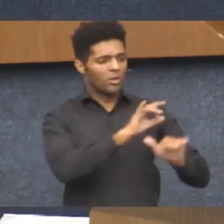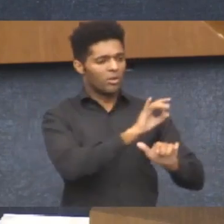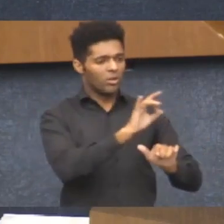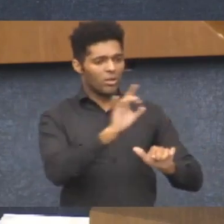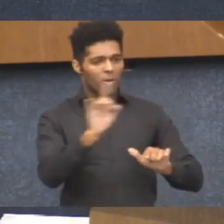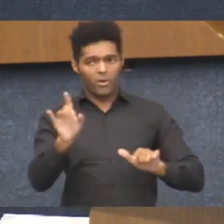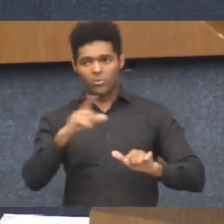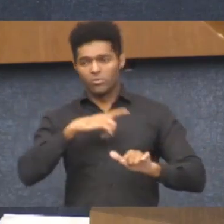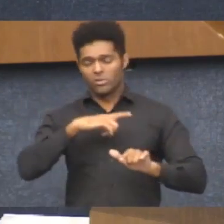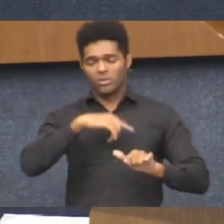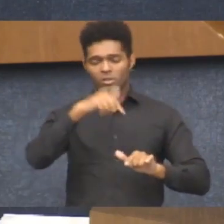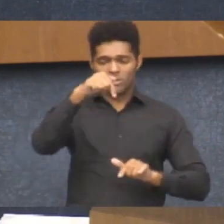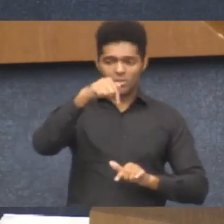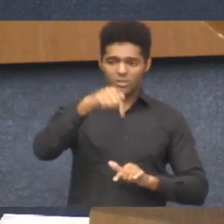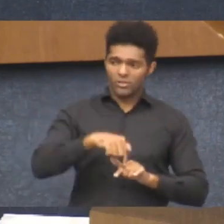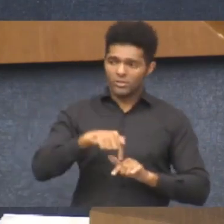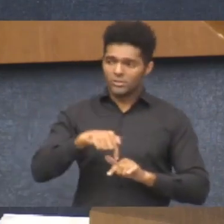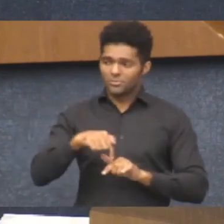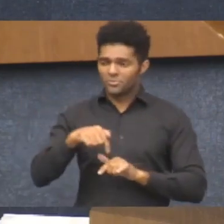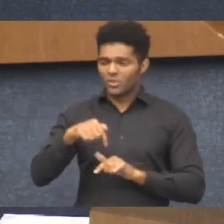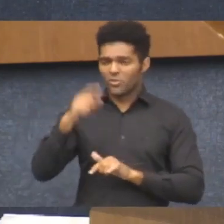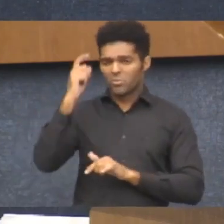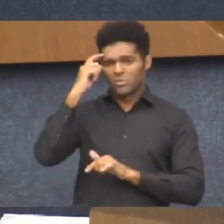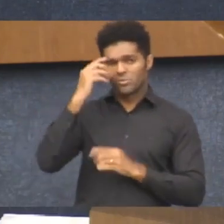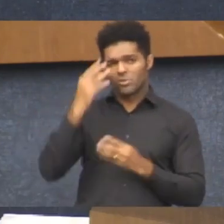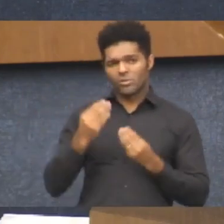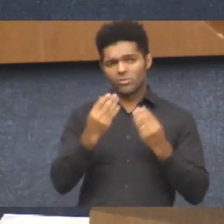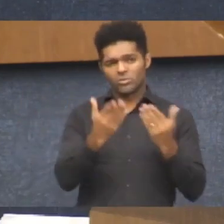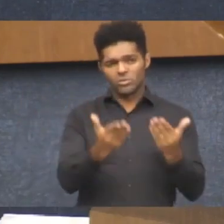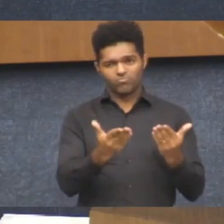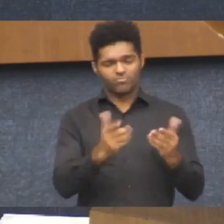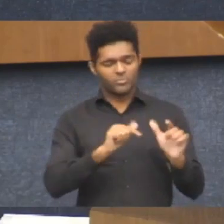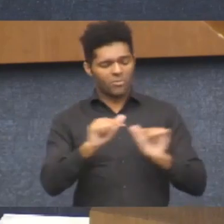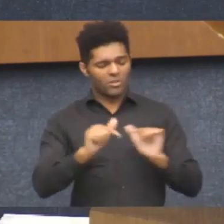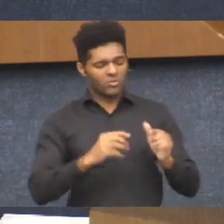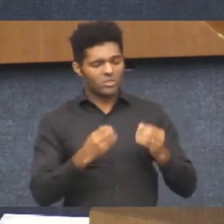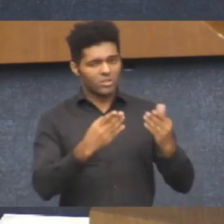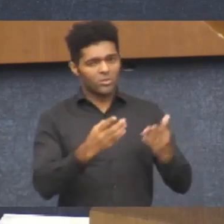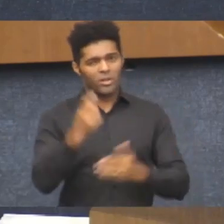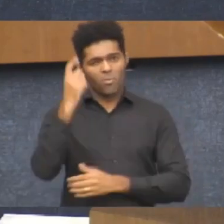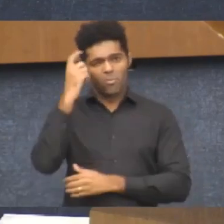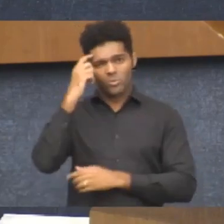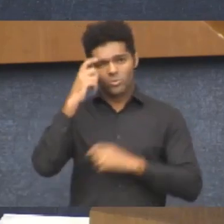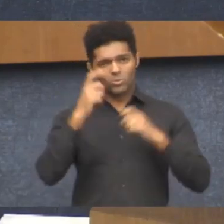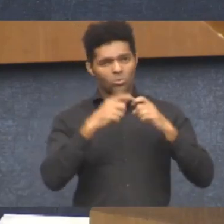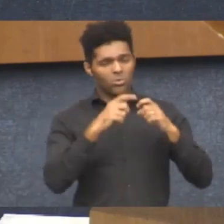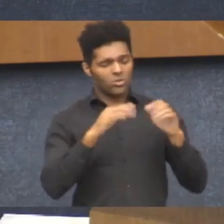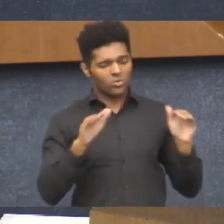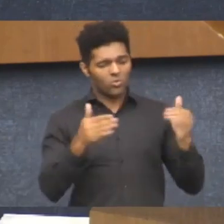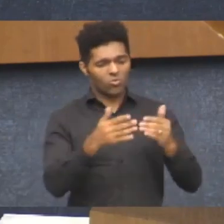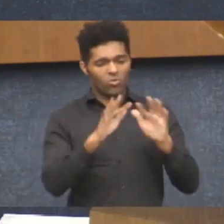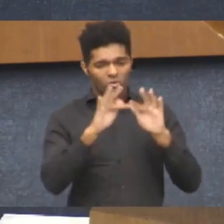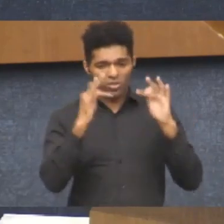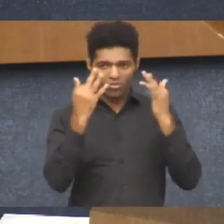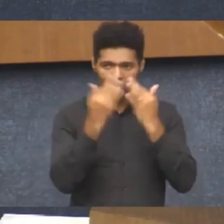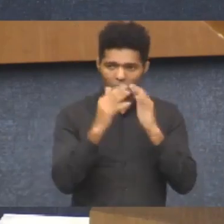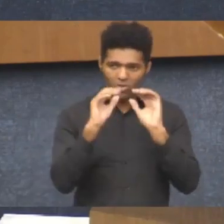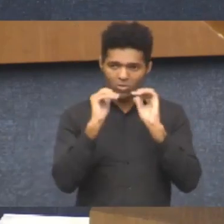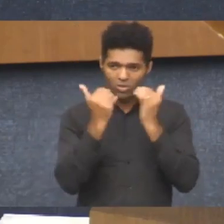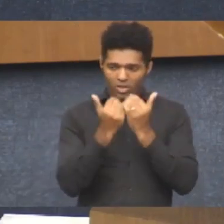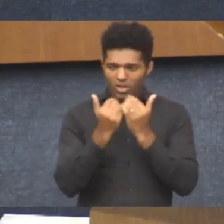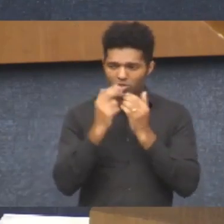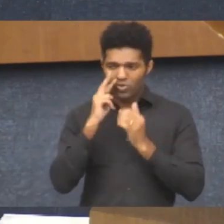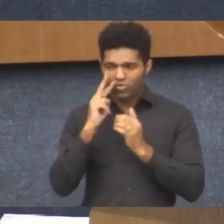entregam de trabalho. Eu vejo médicos de família que estão conosco há 20